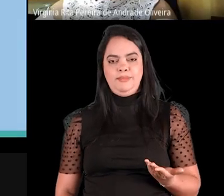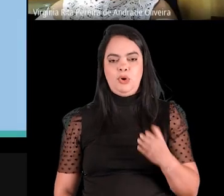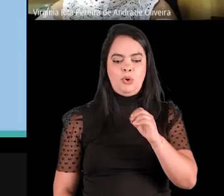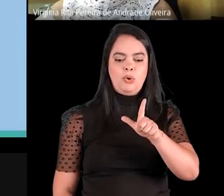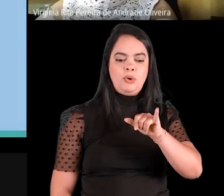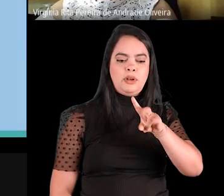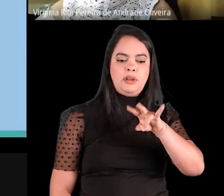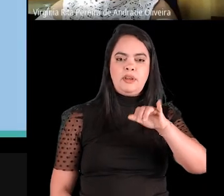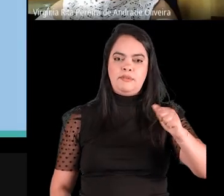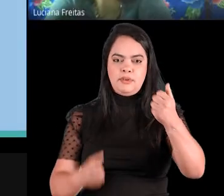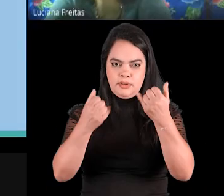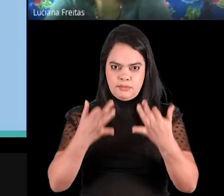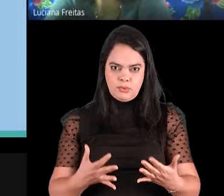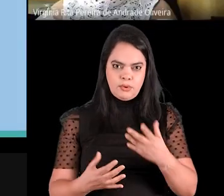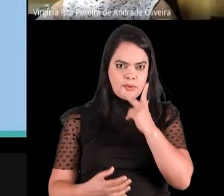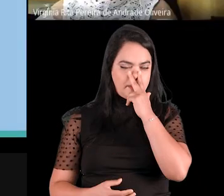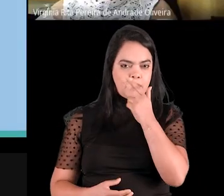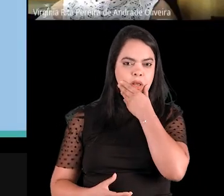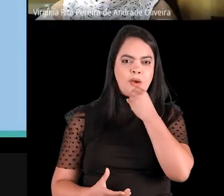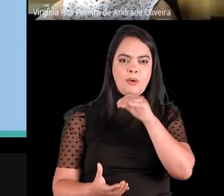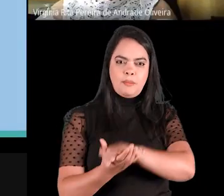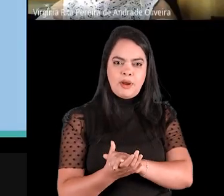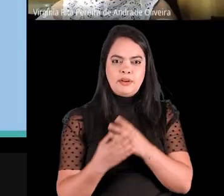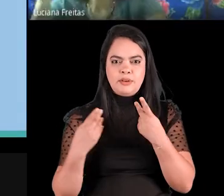o esposo, me parece que o esposo faz uso do EDA. Eu ia comentar.